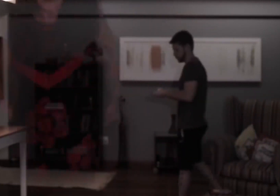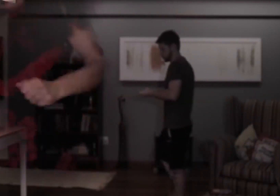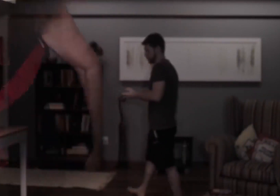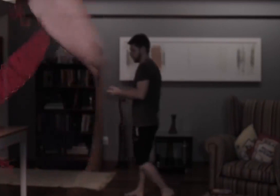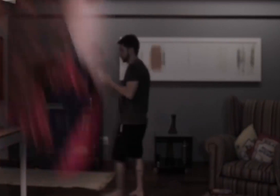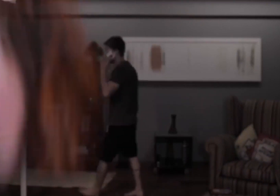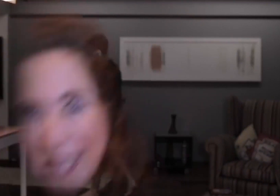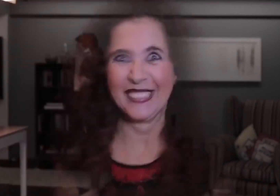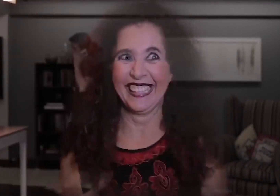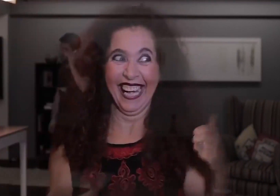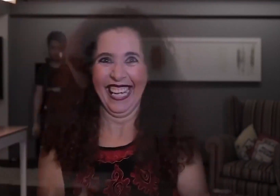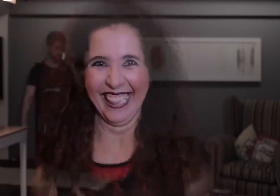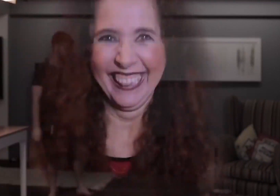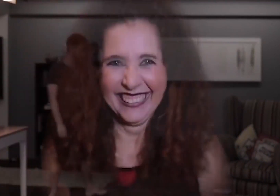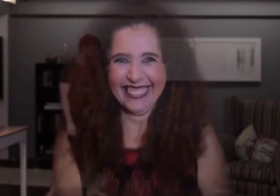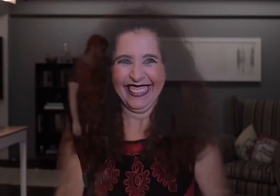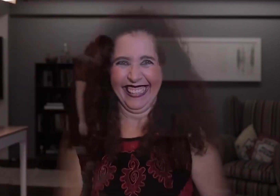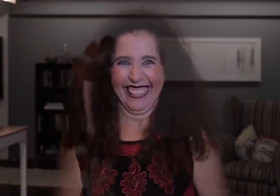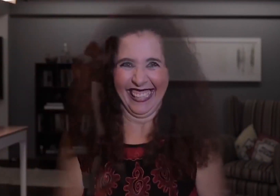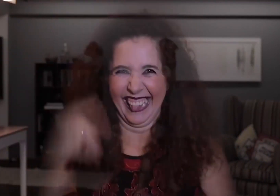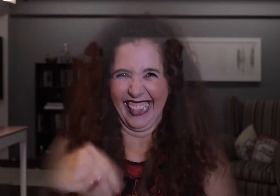é.